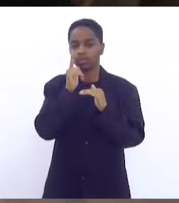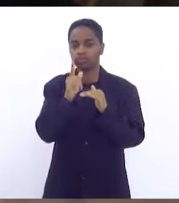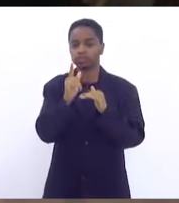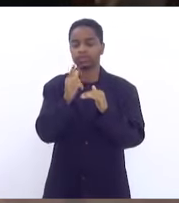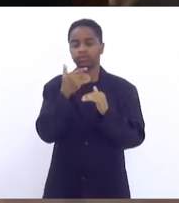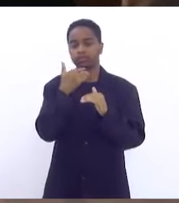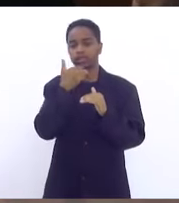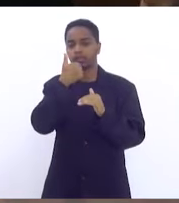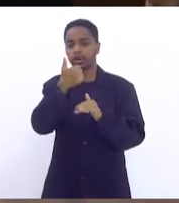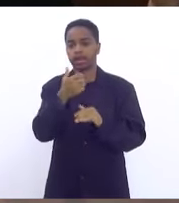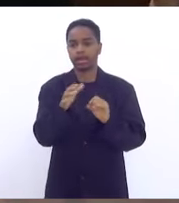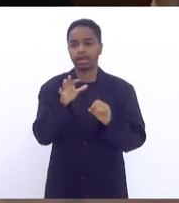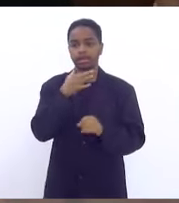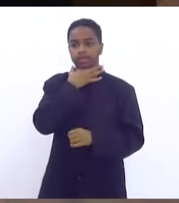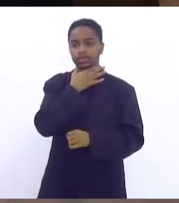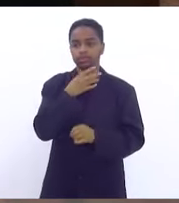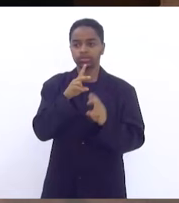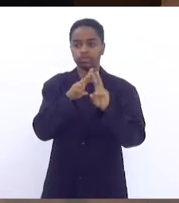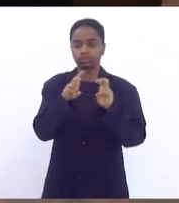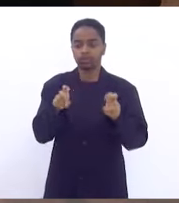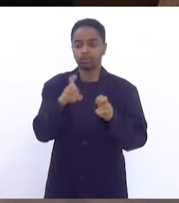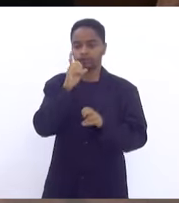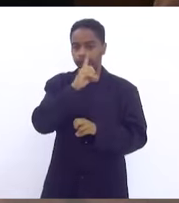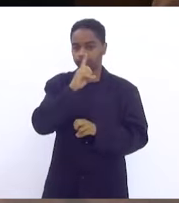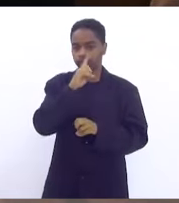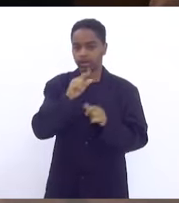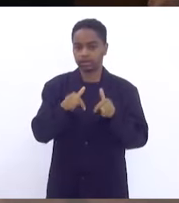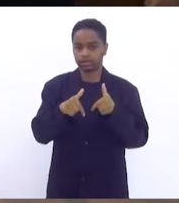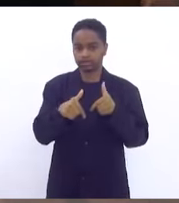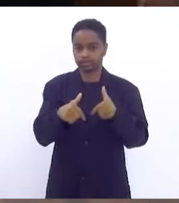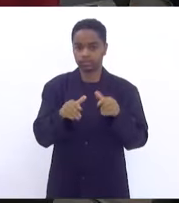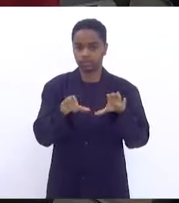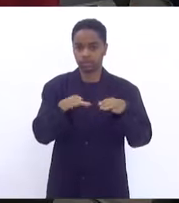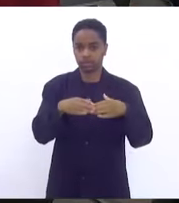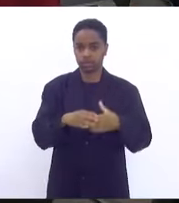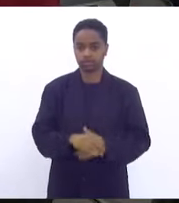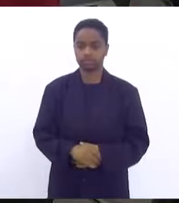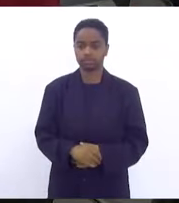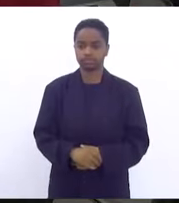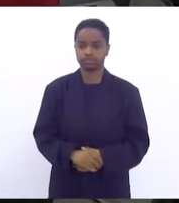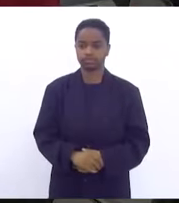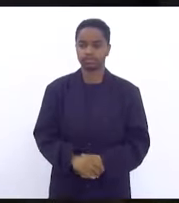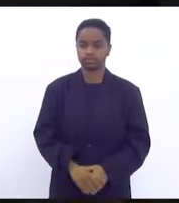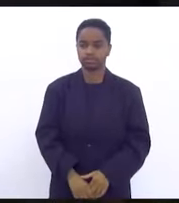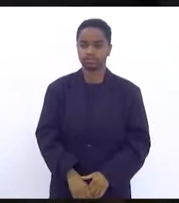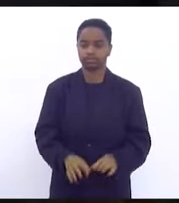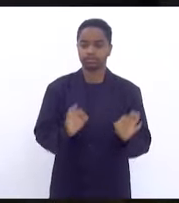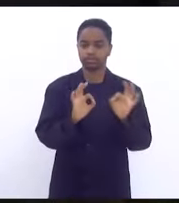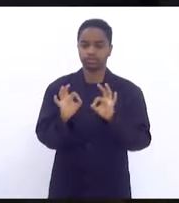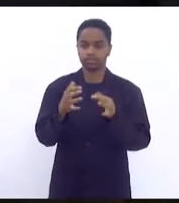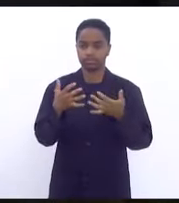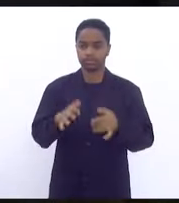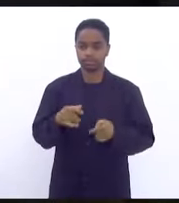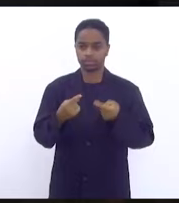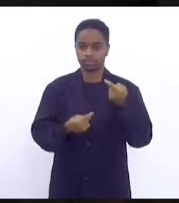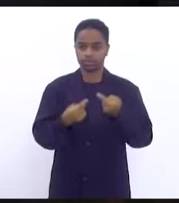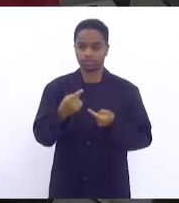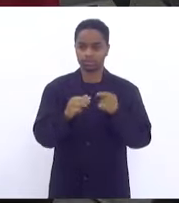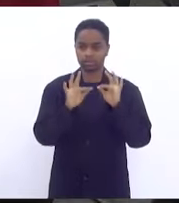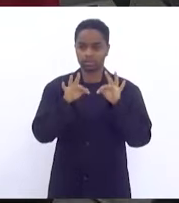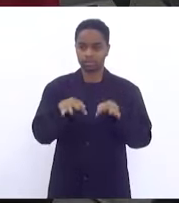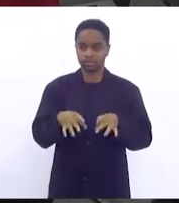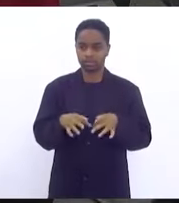crise relacionada ao déficit operacional das tropas. Obrigado, presidente. Não havendo mais quem queira discutir,